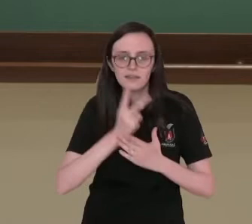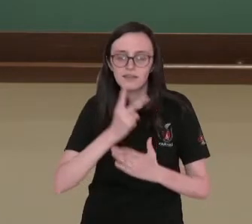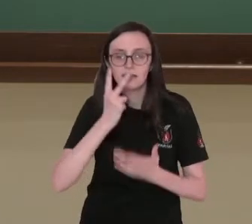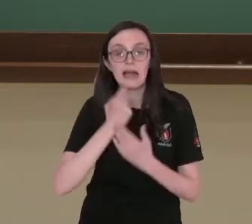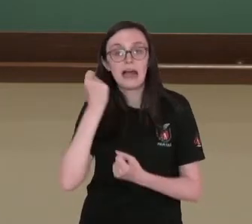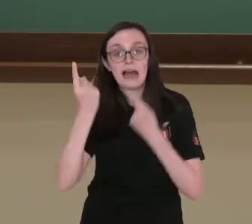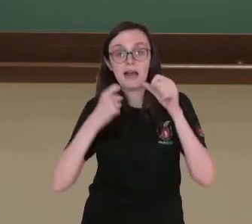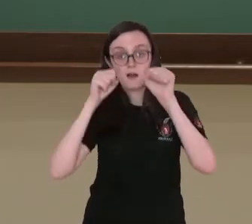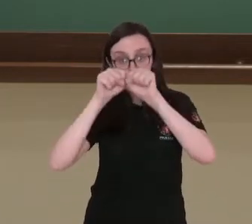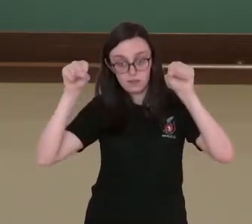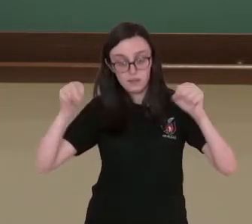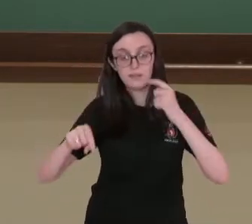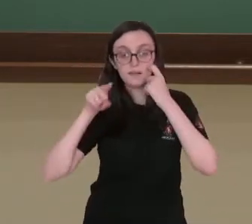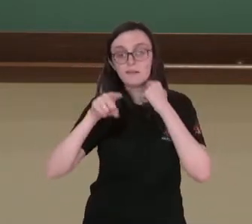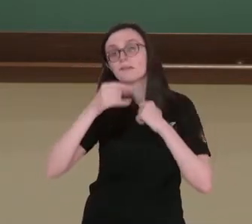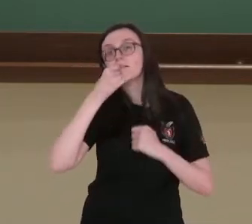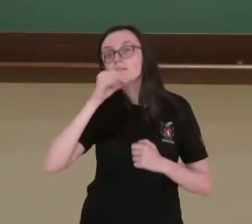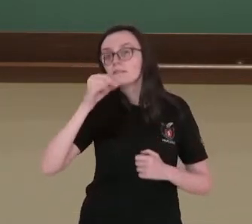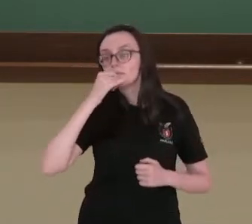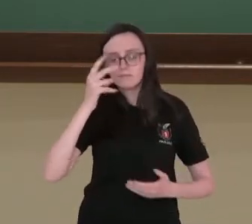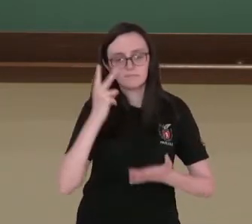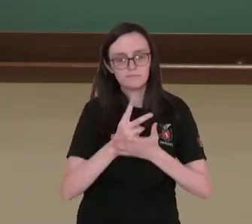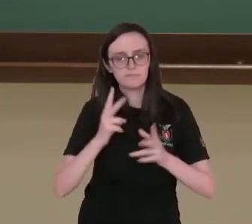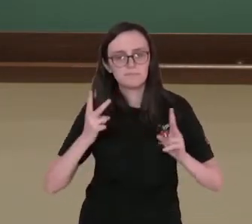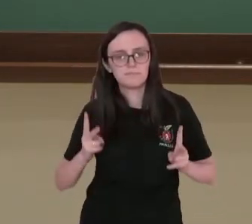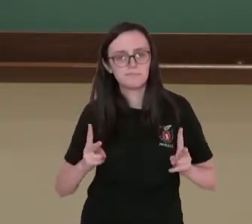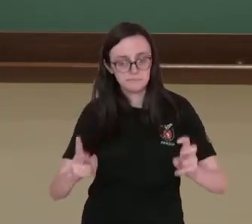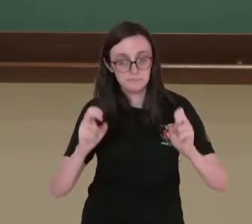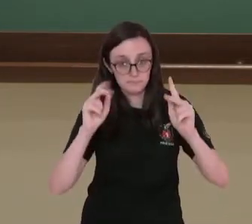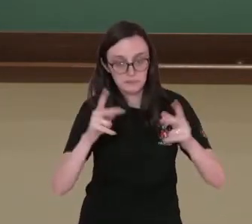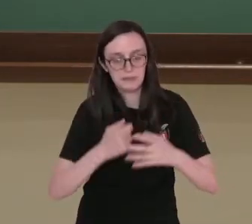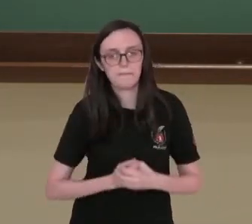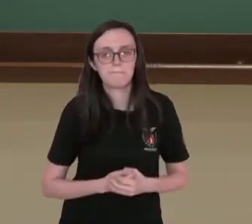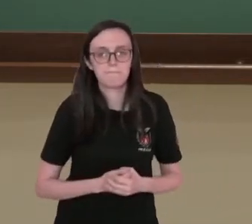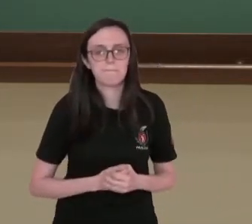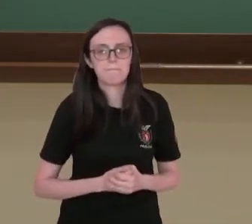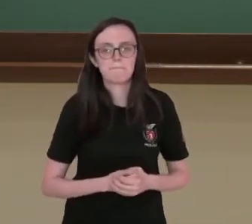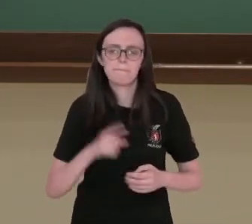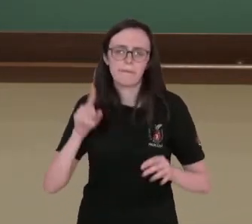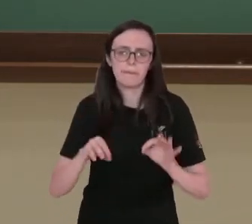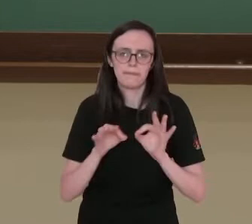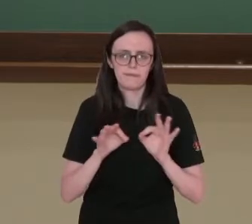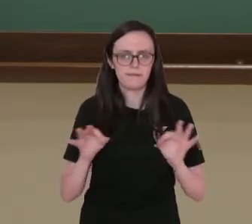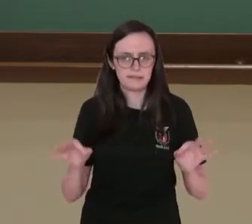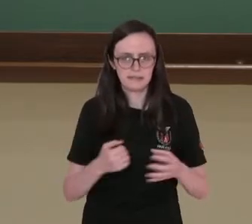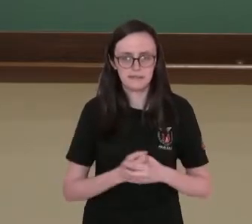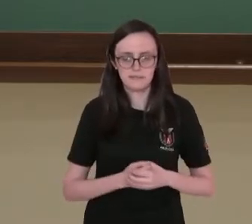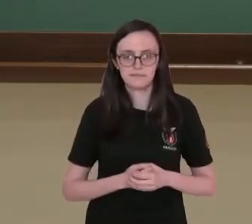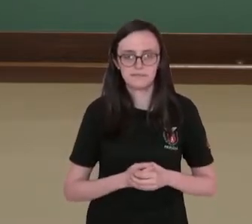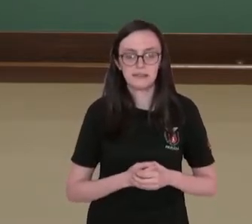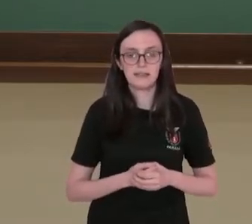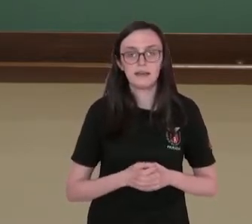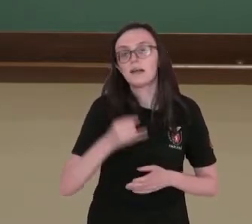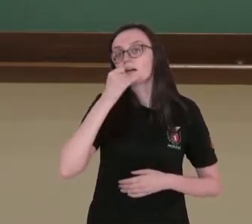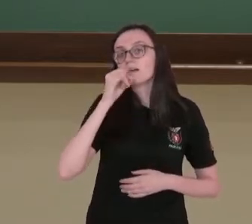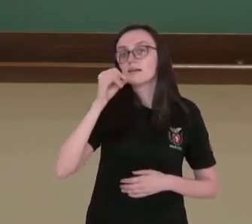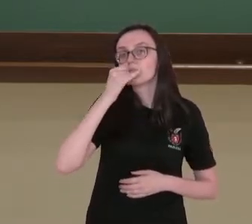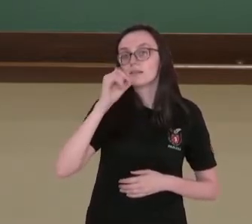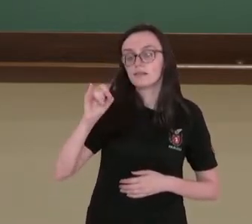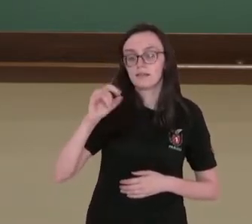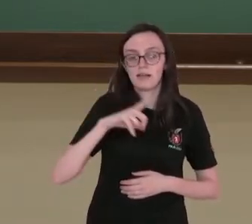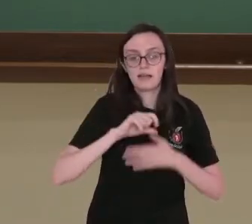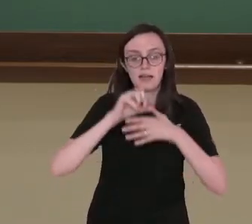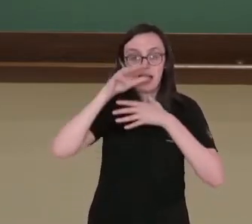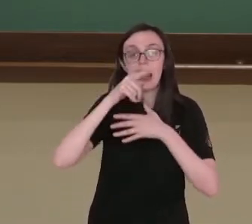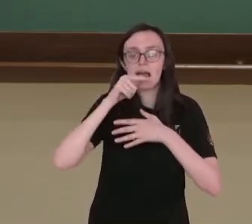alguns sistemas, essa energia ela sempre se conserva. Beleza? Então, é bem simples. Na usina hidrelétrica, a energia